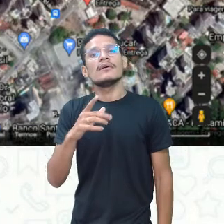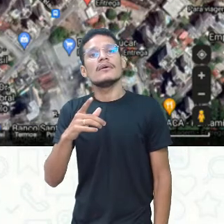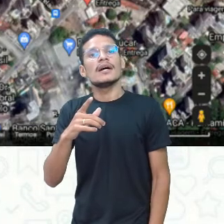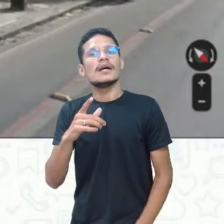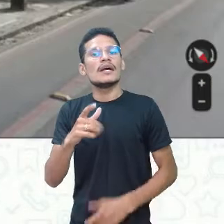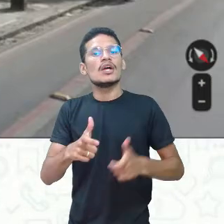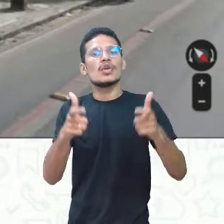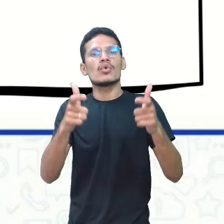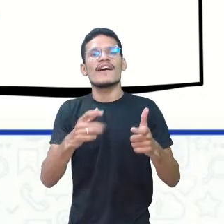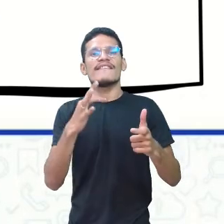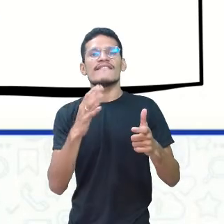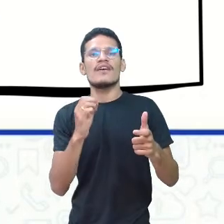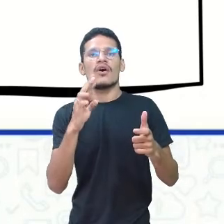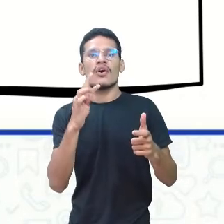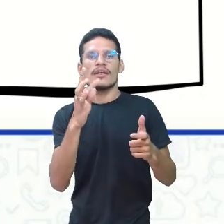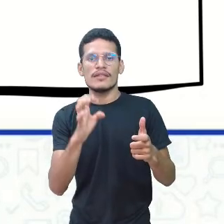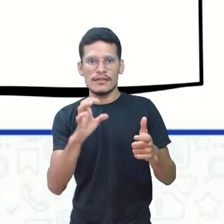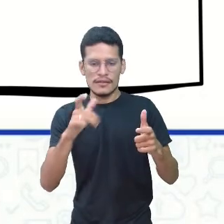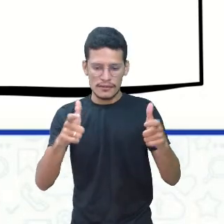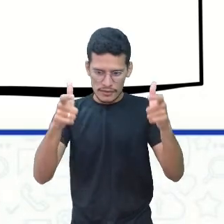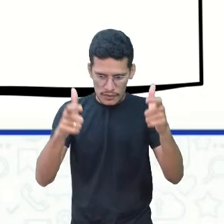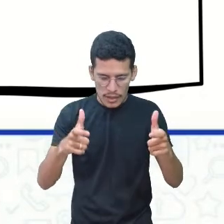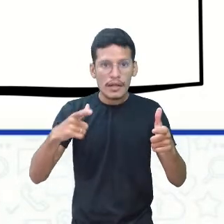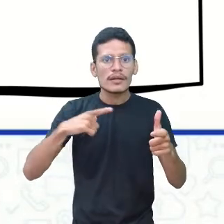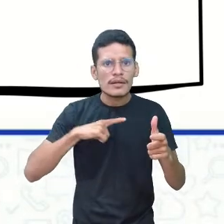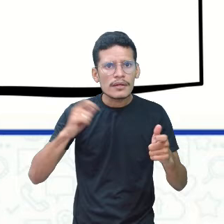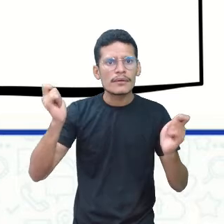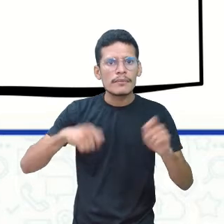local, ok? Então,